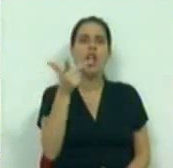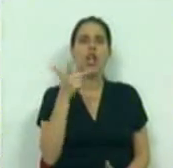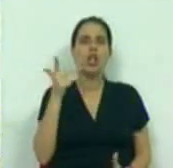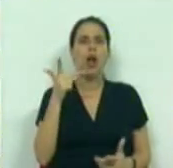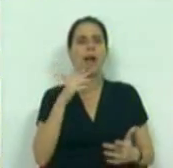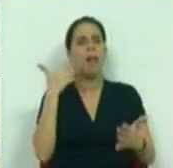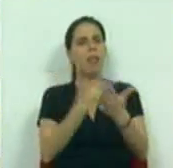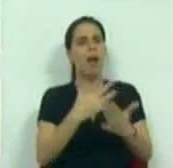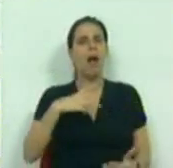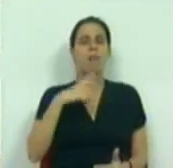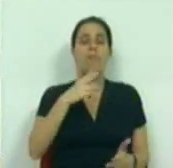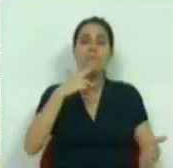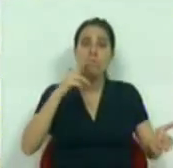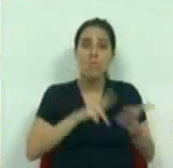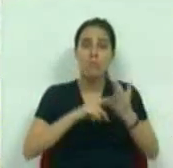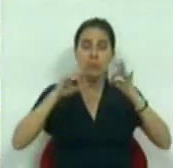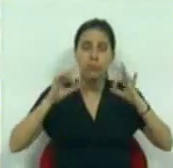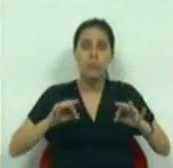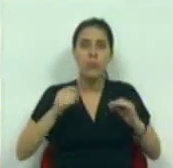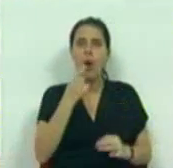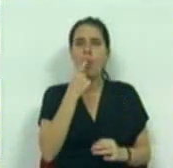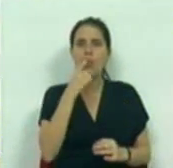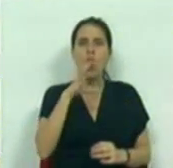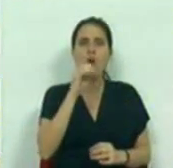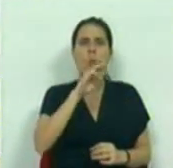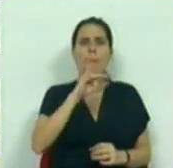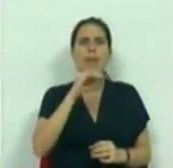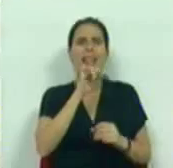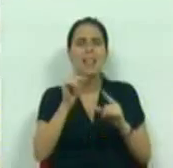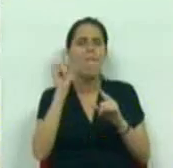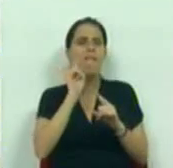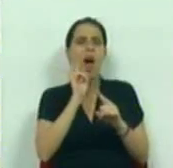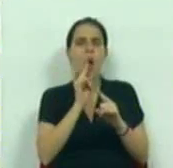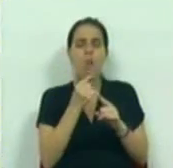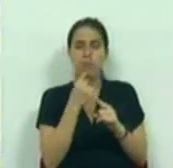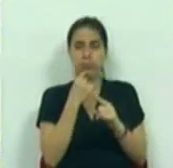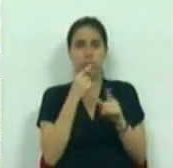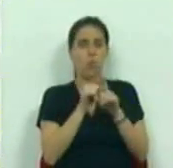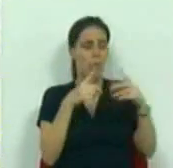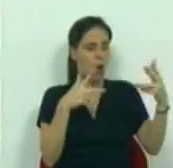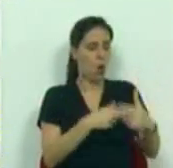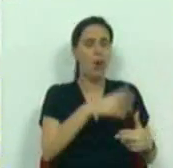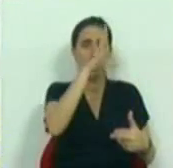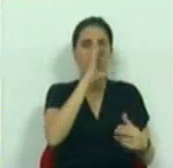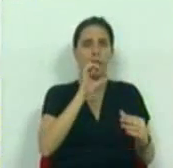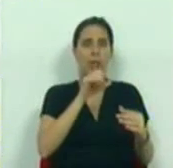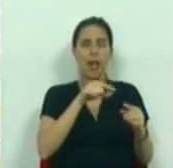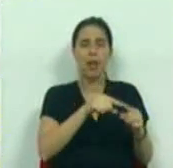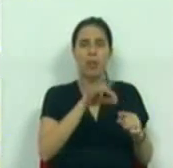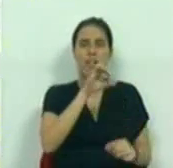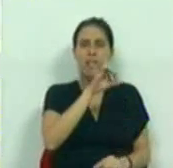dá a Portugal, na prática em comissões, leva tanto quanto o corte no Ministério da Educação deste